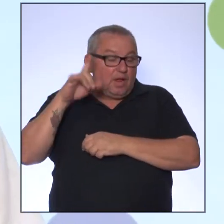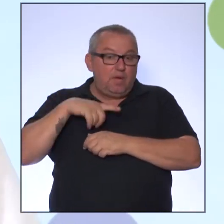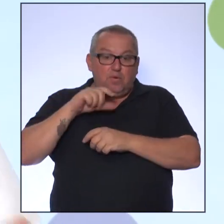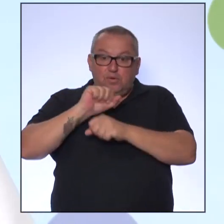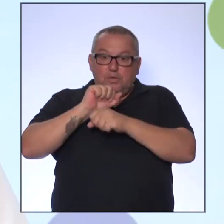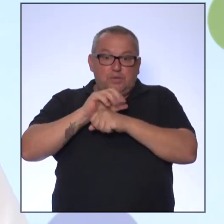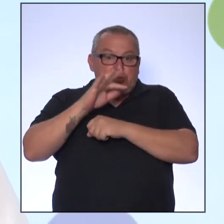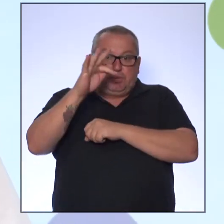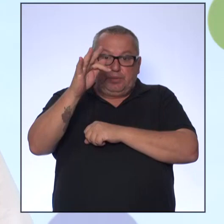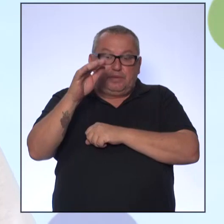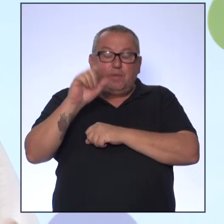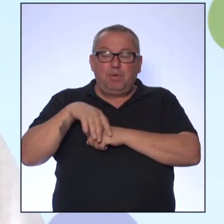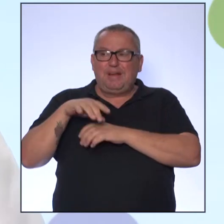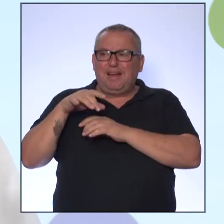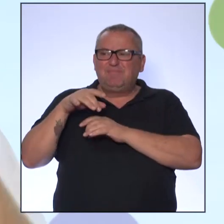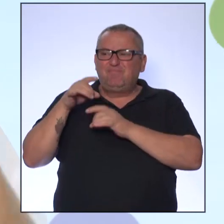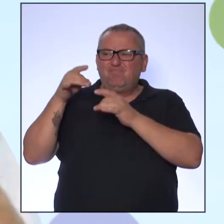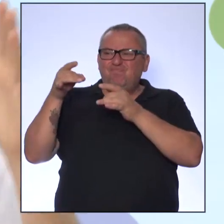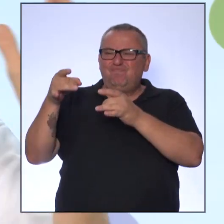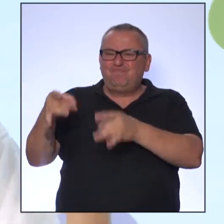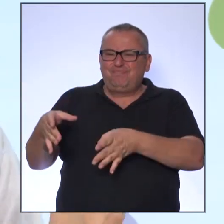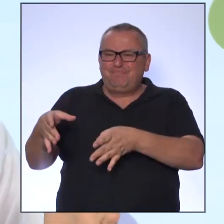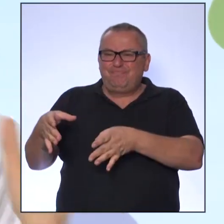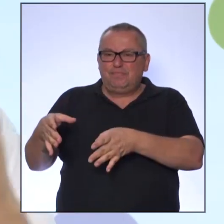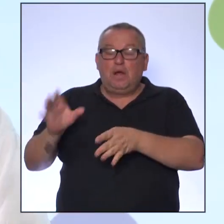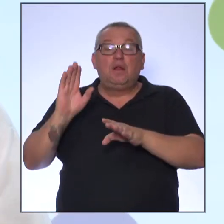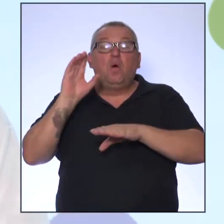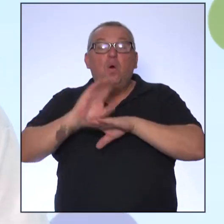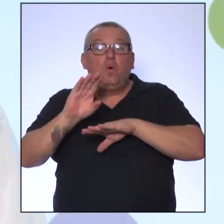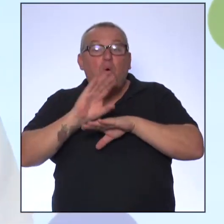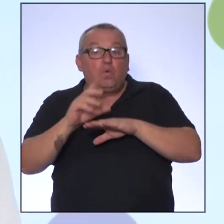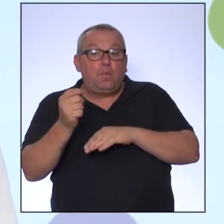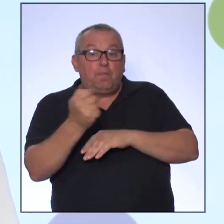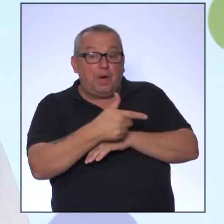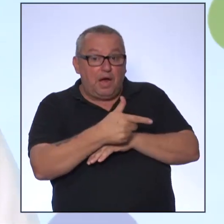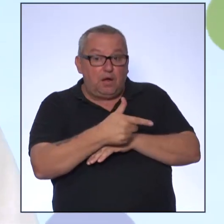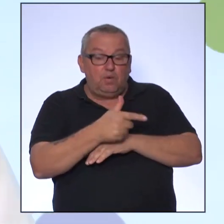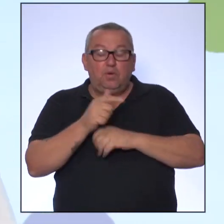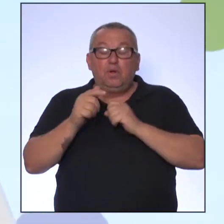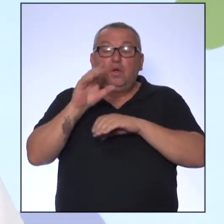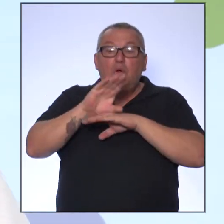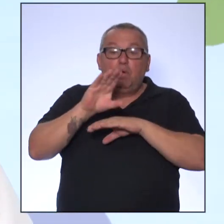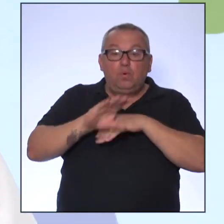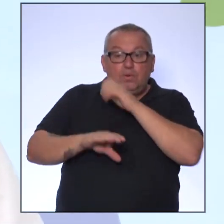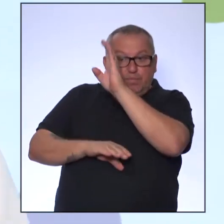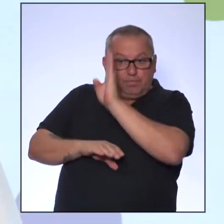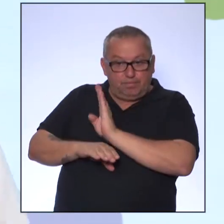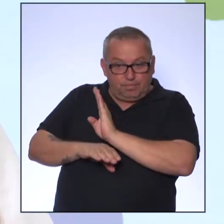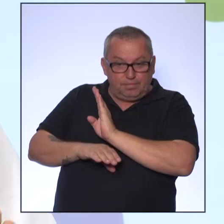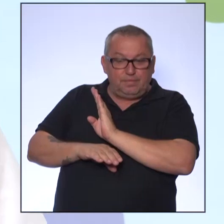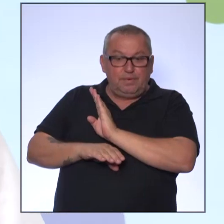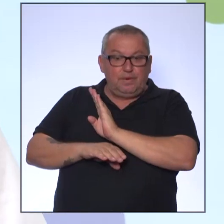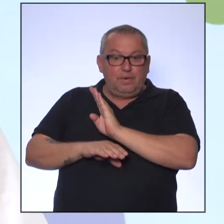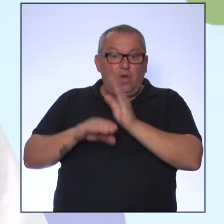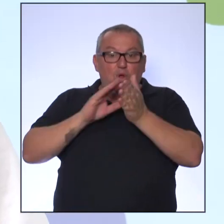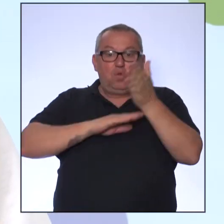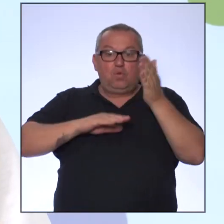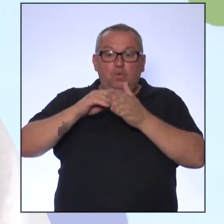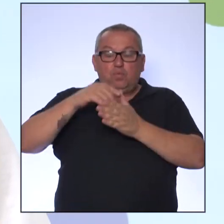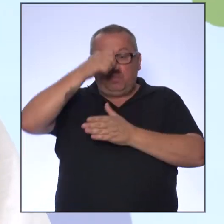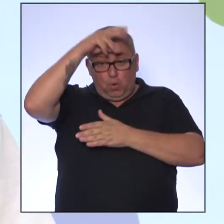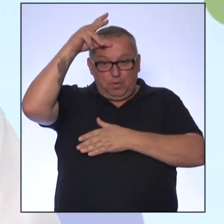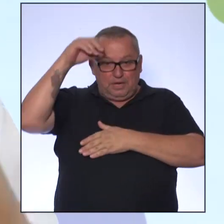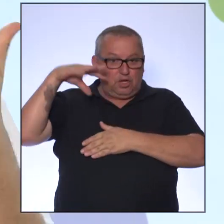espera, você pode desistir. Então, quais são os cursos pagos? Quais são os cursos gratuitos? Universidades públicas, todas